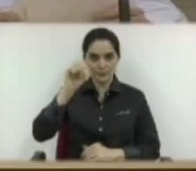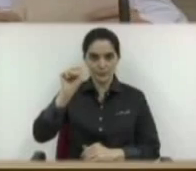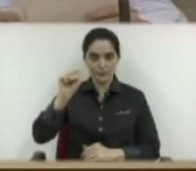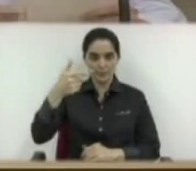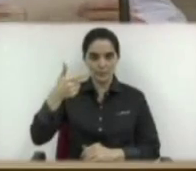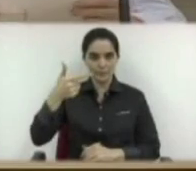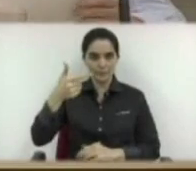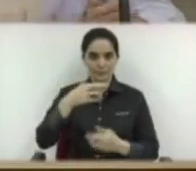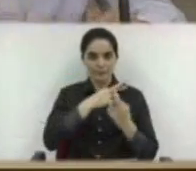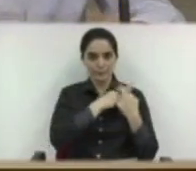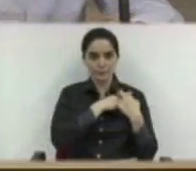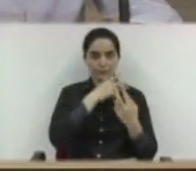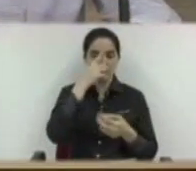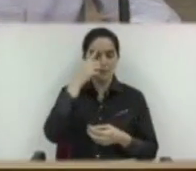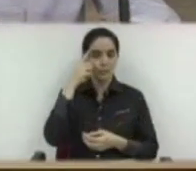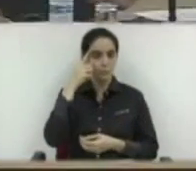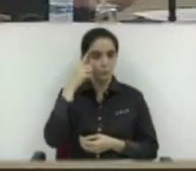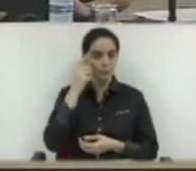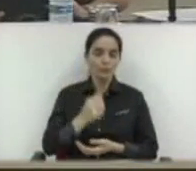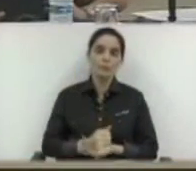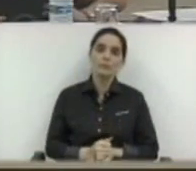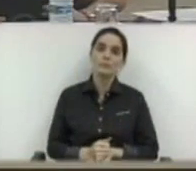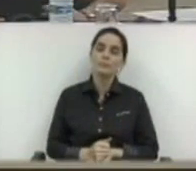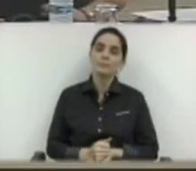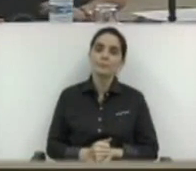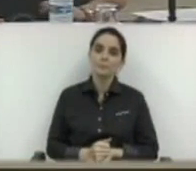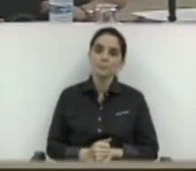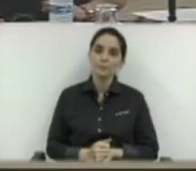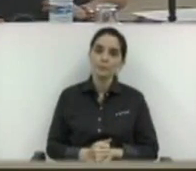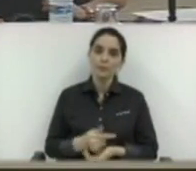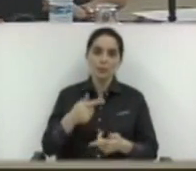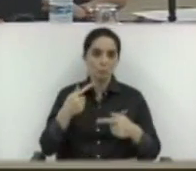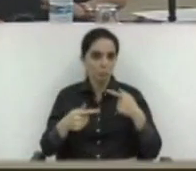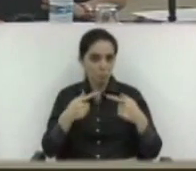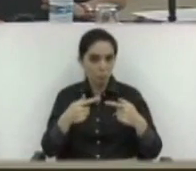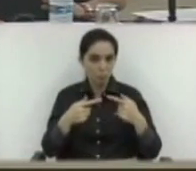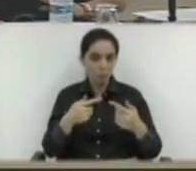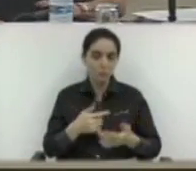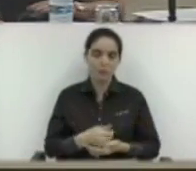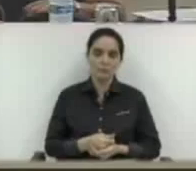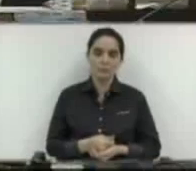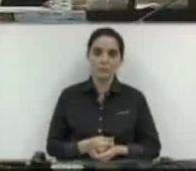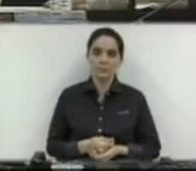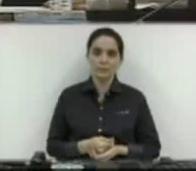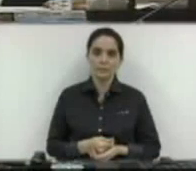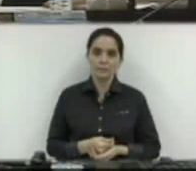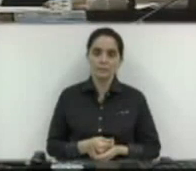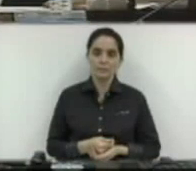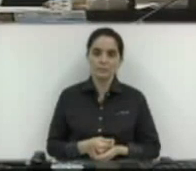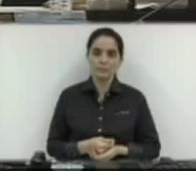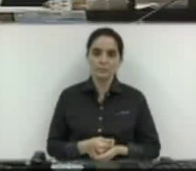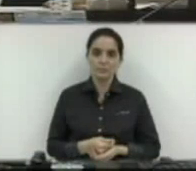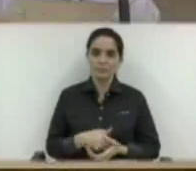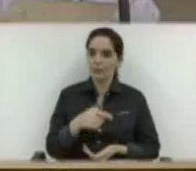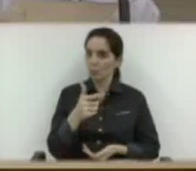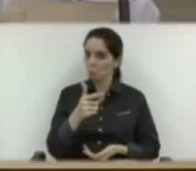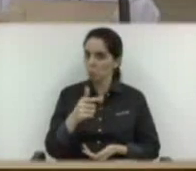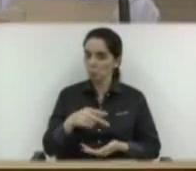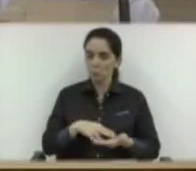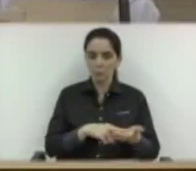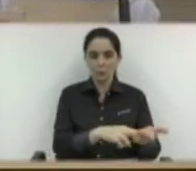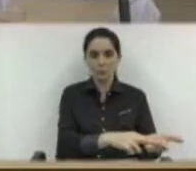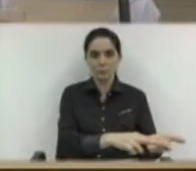1082/2015. Autor, vereador Dr. Júlio. Requerimento número 1082 em discussão. Algum vereador deseja? Não